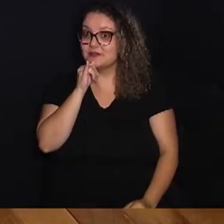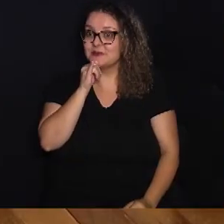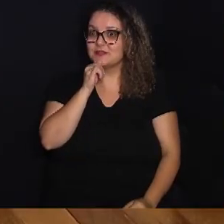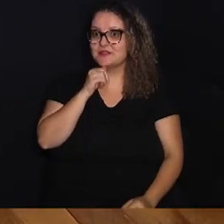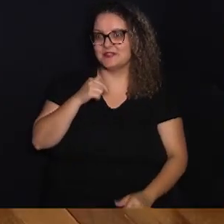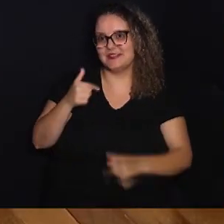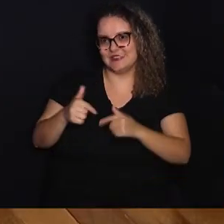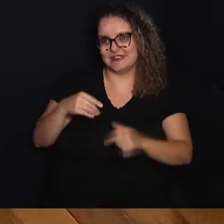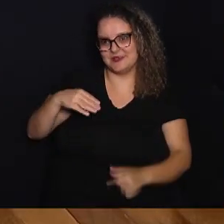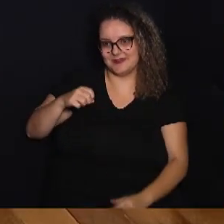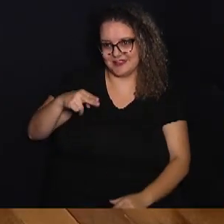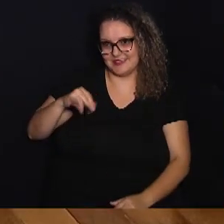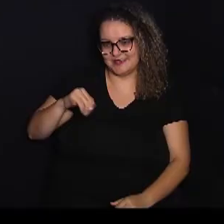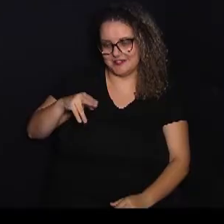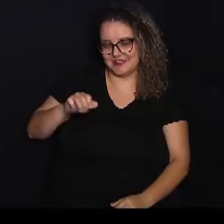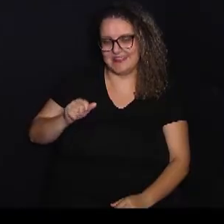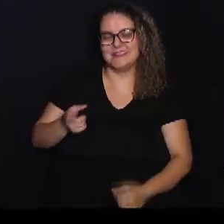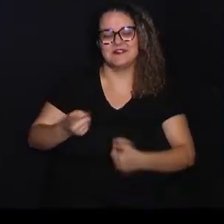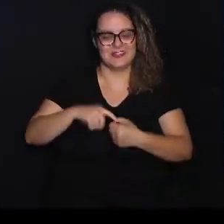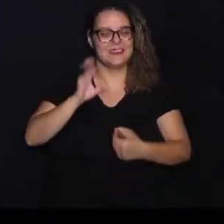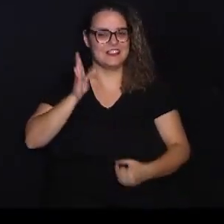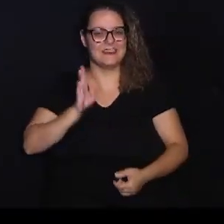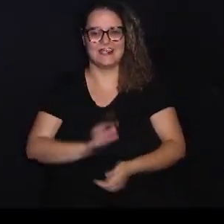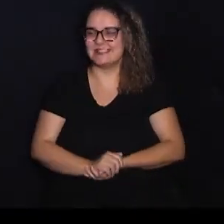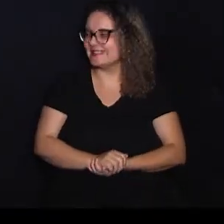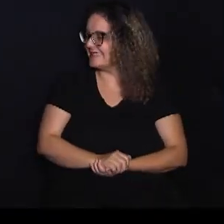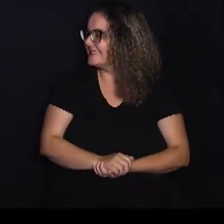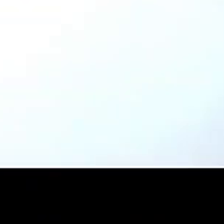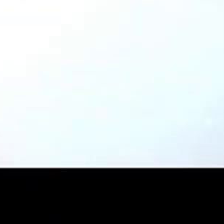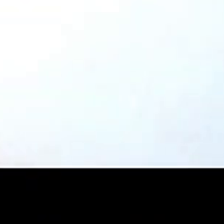trabalhos manuais. A gente volta já já.